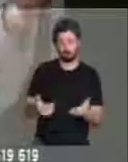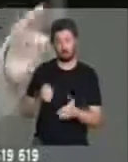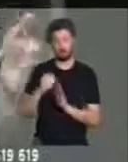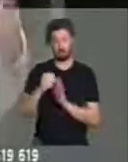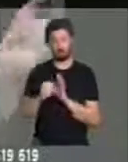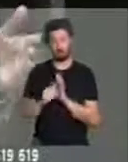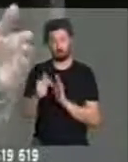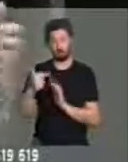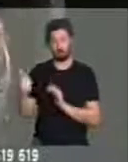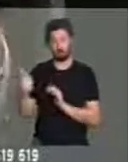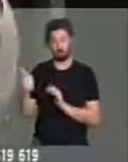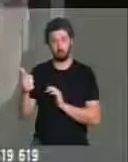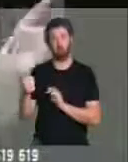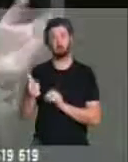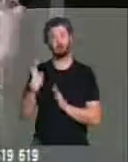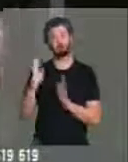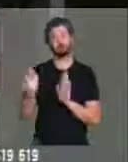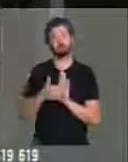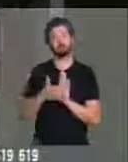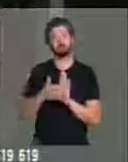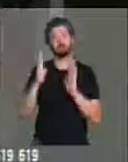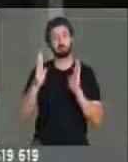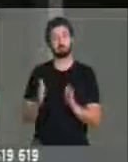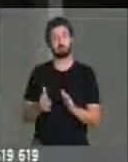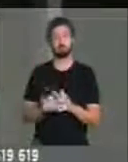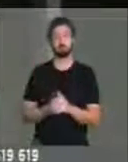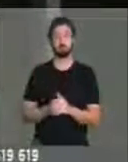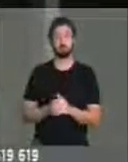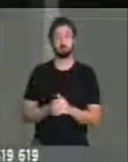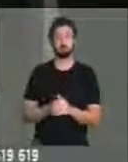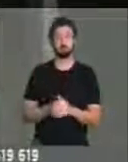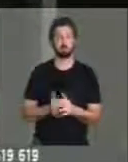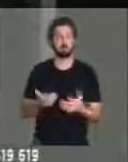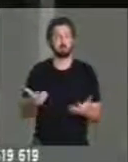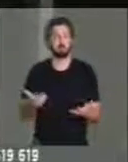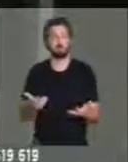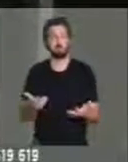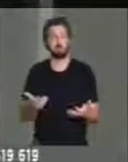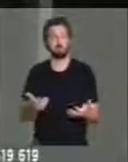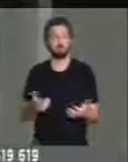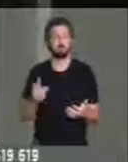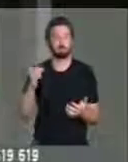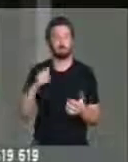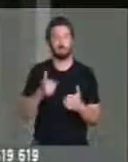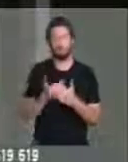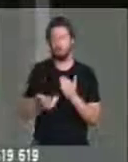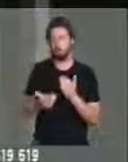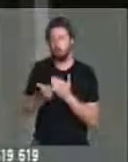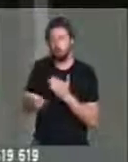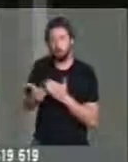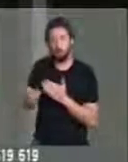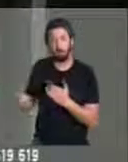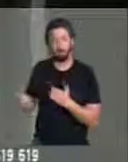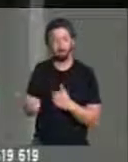século, já foram propostos e implementados. Ou seja, já é um